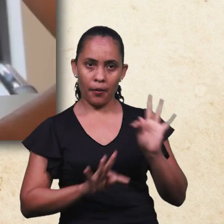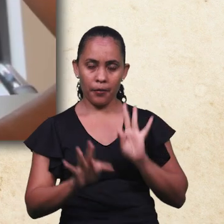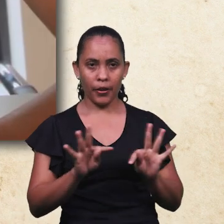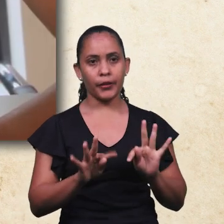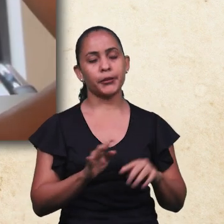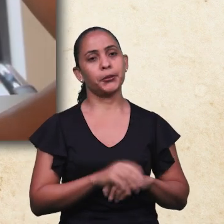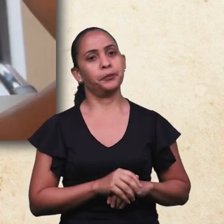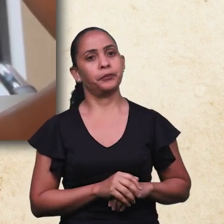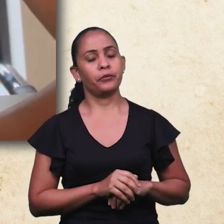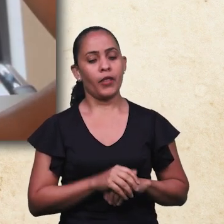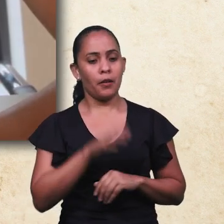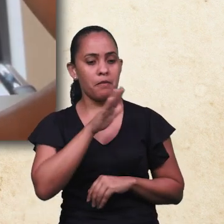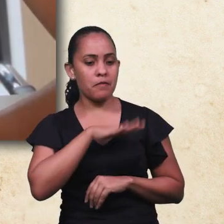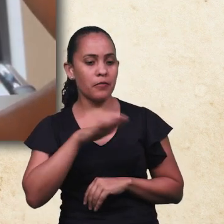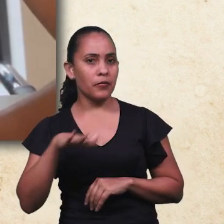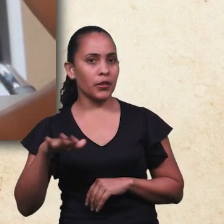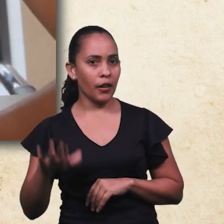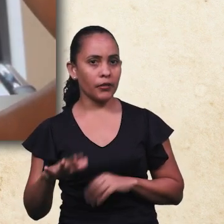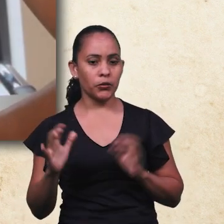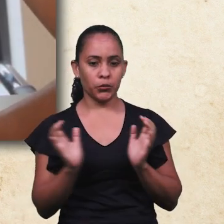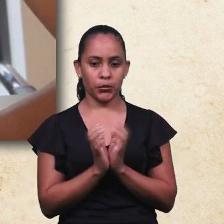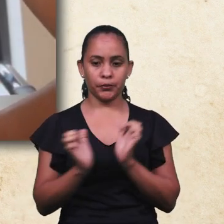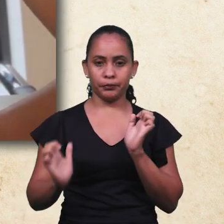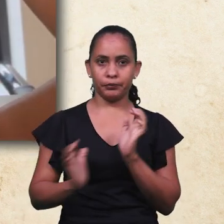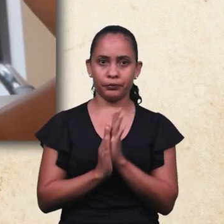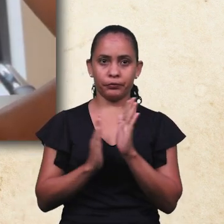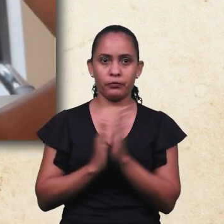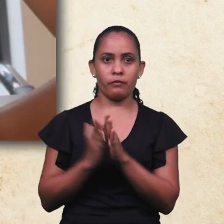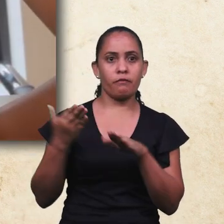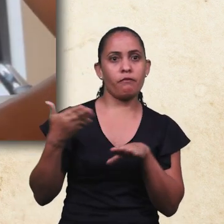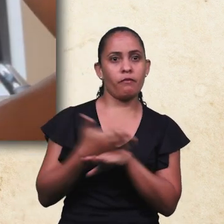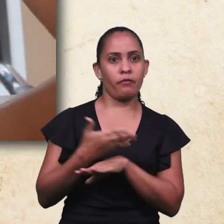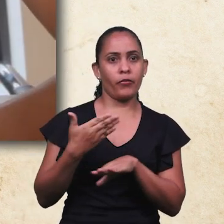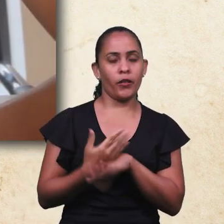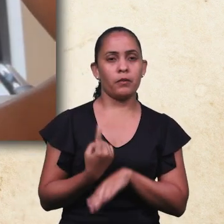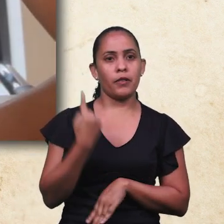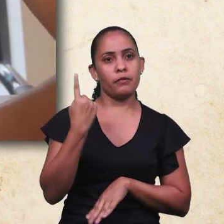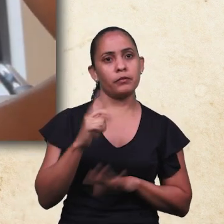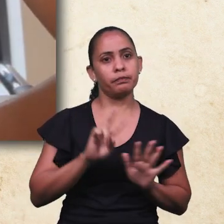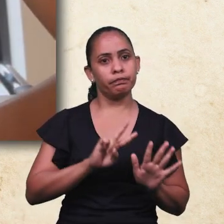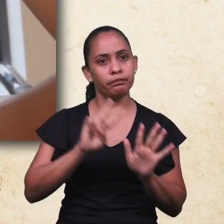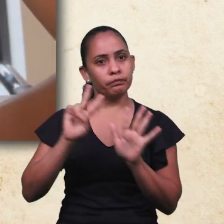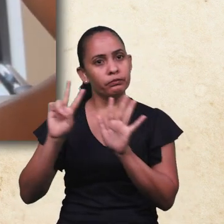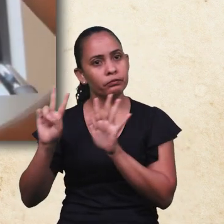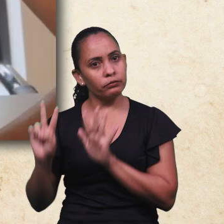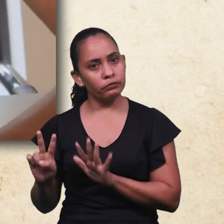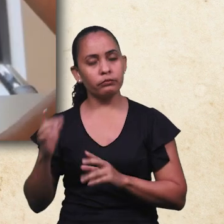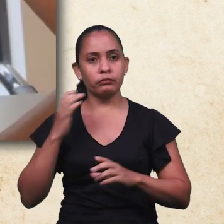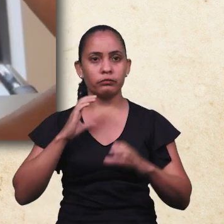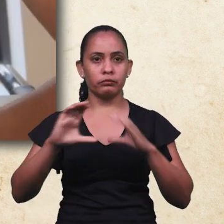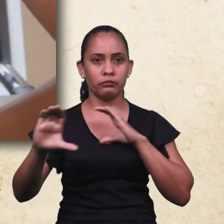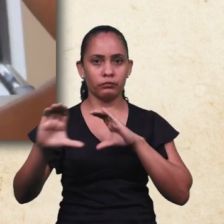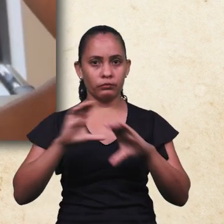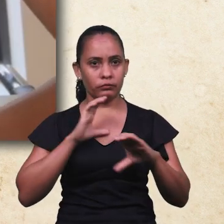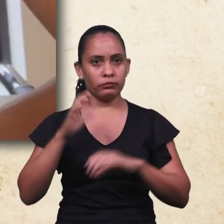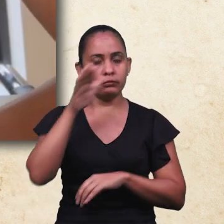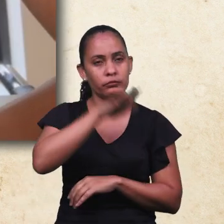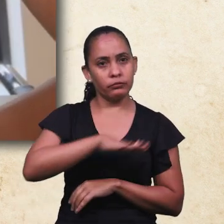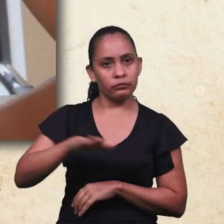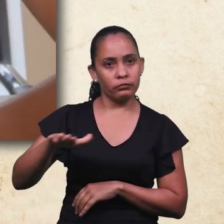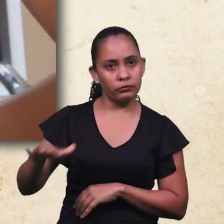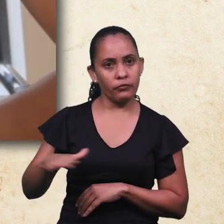hospital infantil, e o grupo de louvor começou a ir lá uma vez por semana para poder cantar para